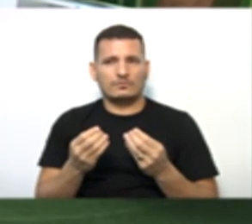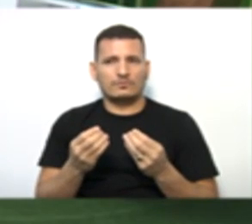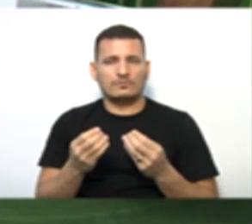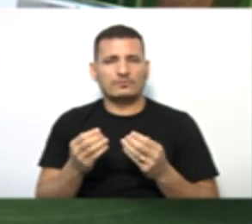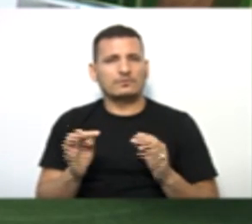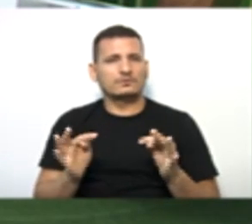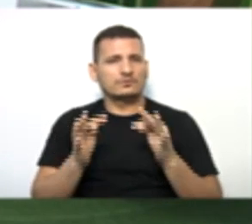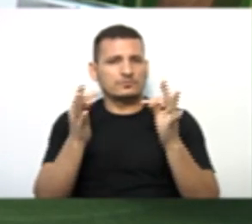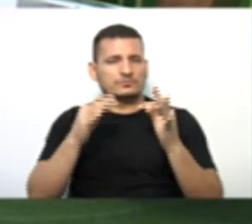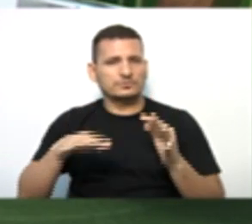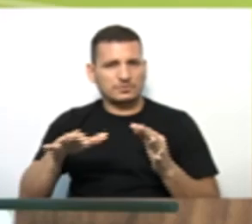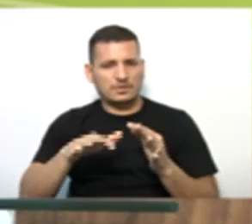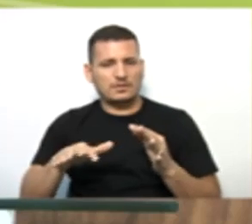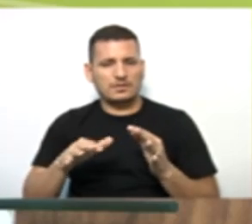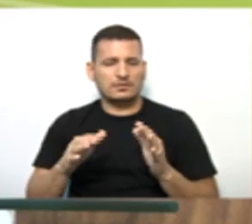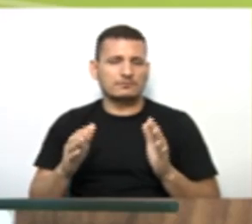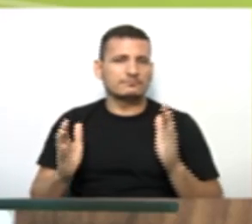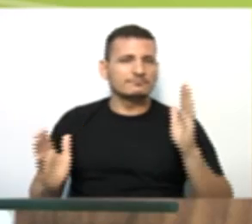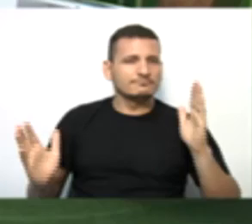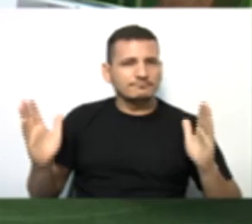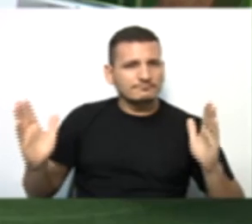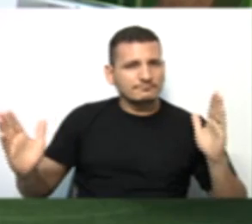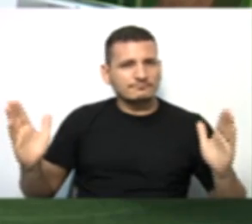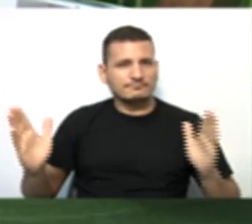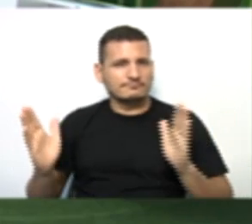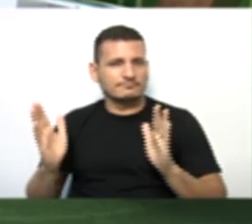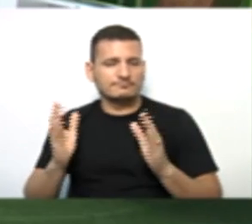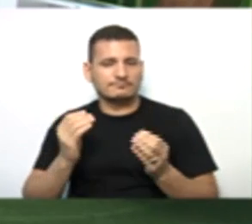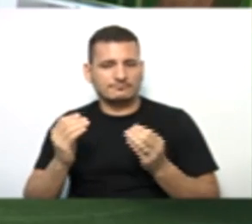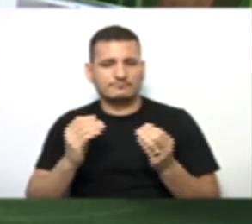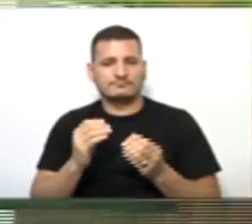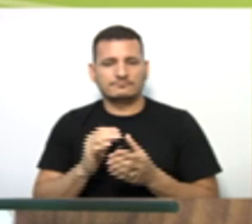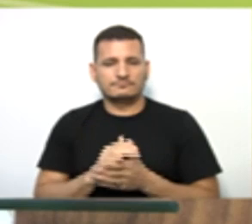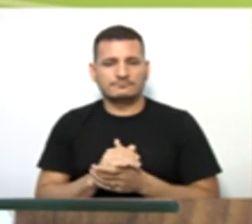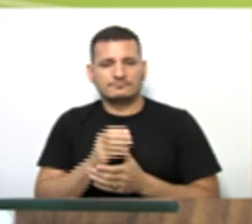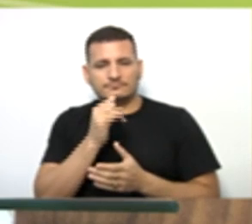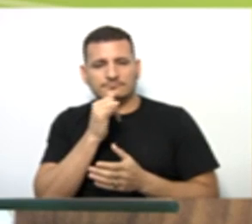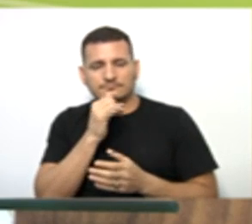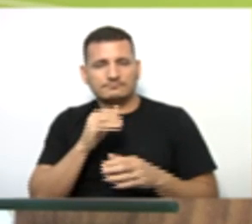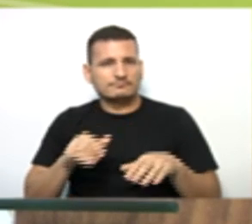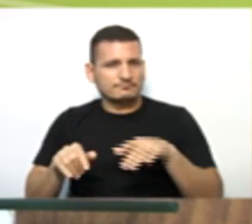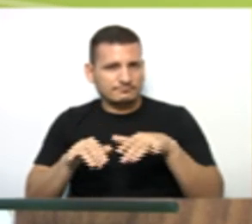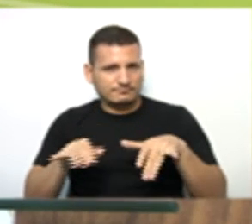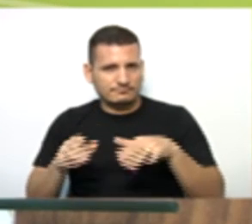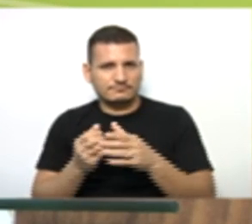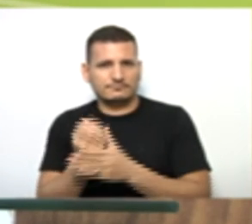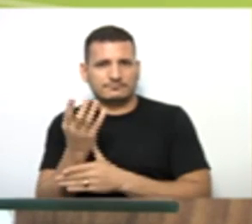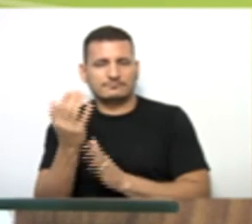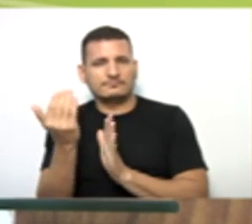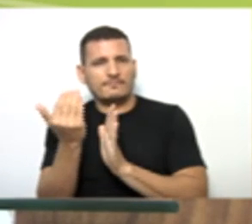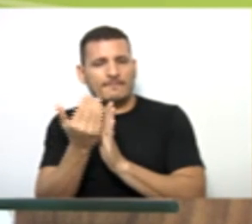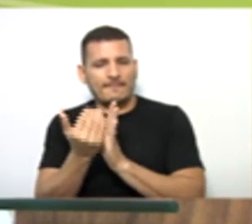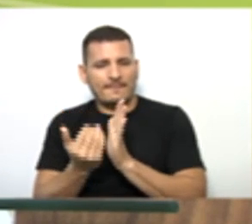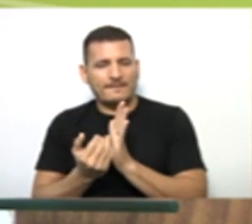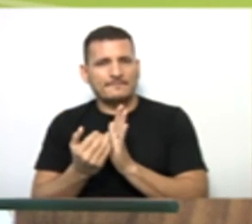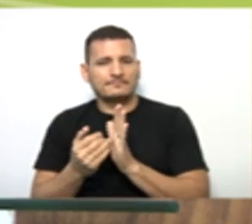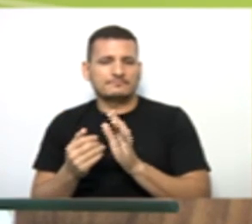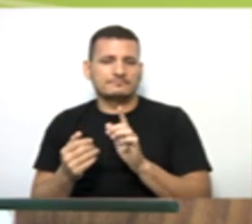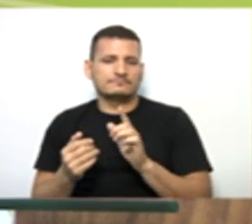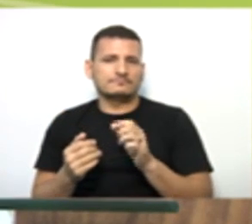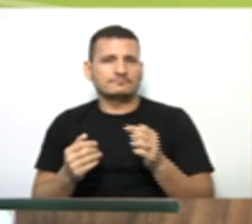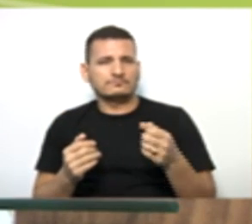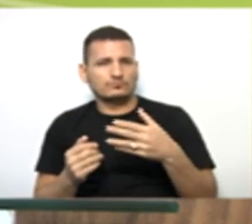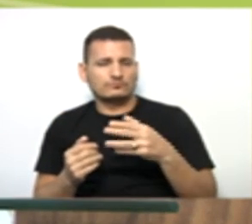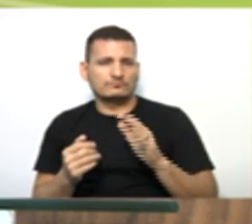para a tecnologia, ela é muito relativa, né? Sim, sim. Por exemplo, desenvolver programas é coisa recente,